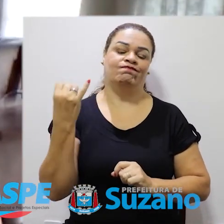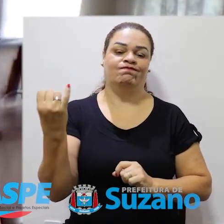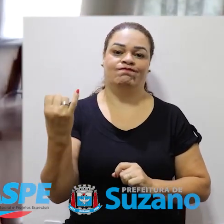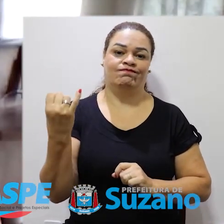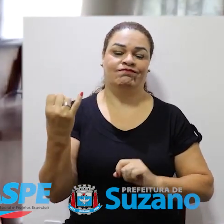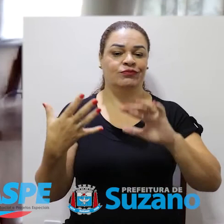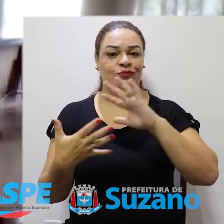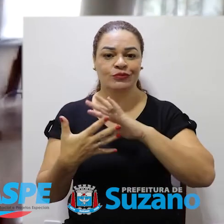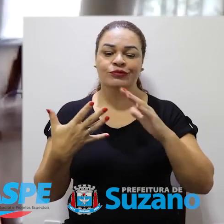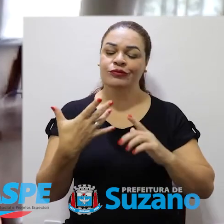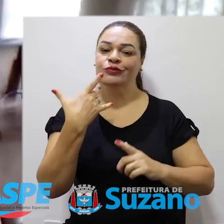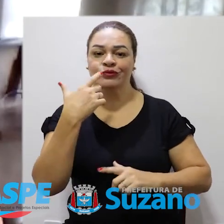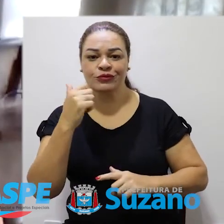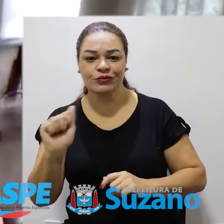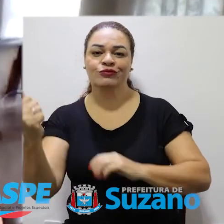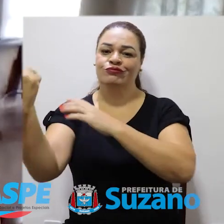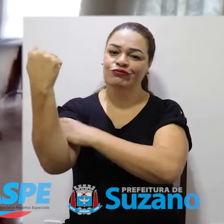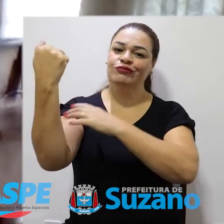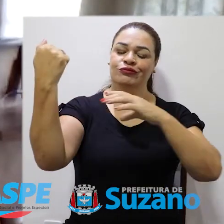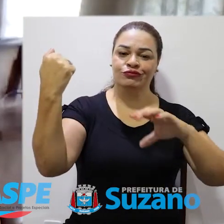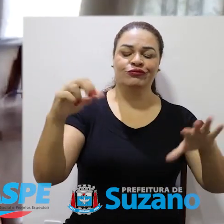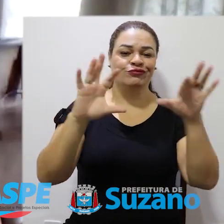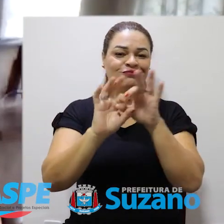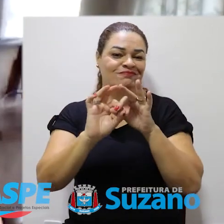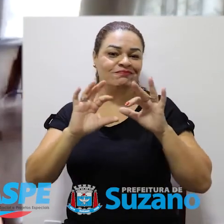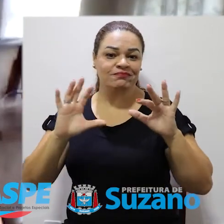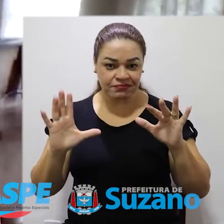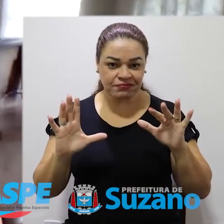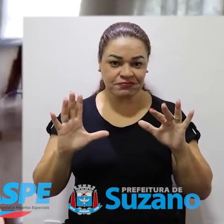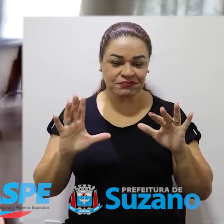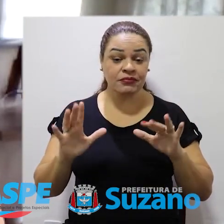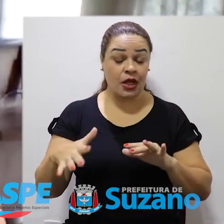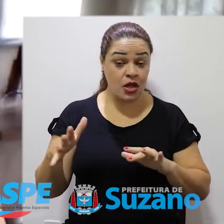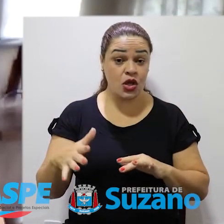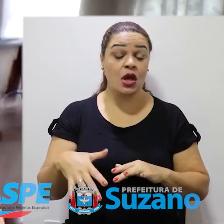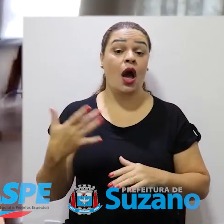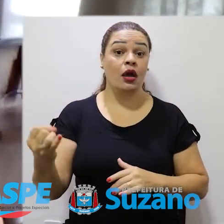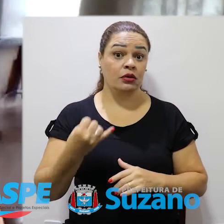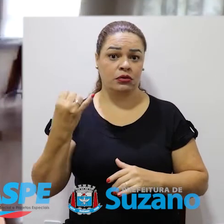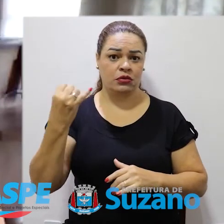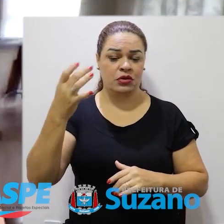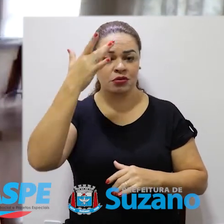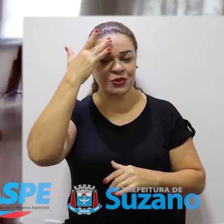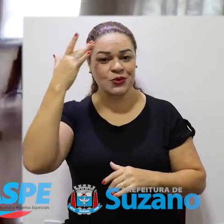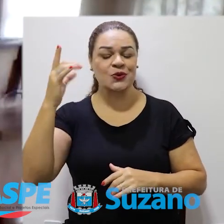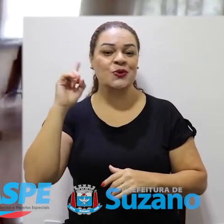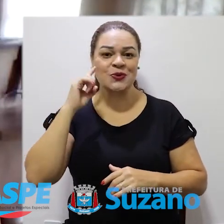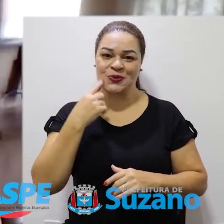língua liberta, do quanto a língua empodera, e do quanto as pessoas surdas são só